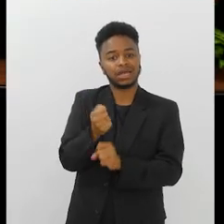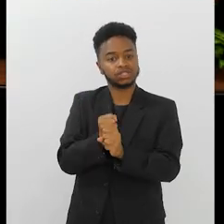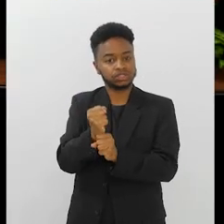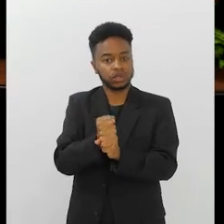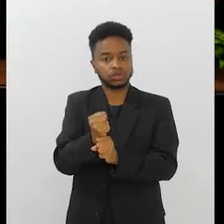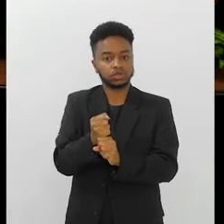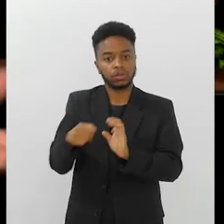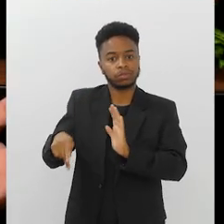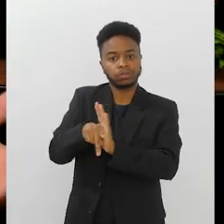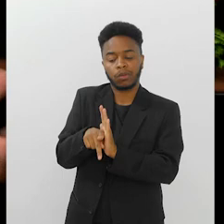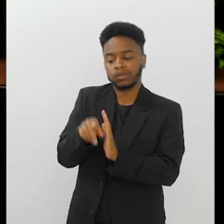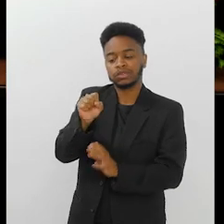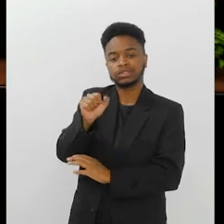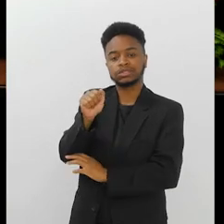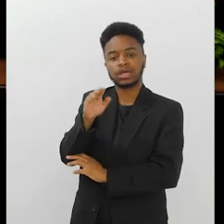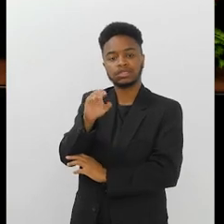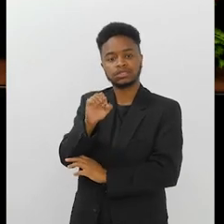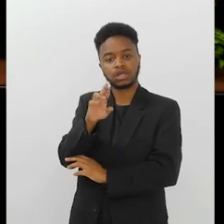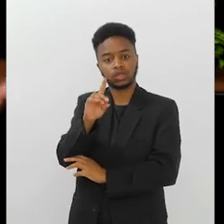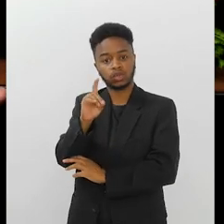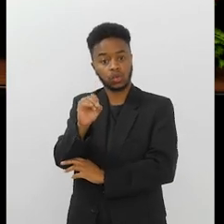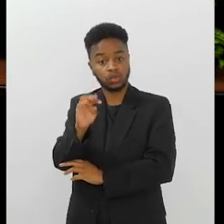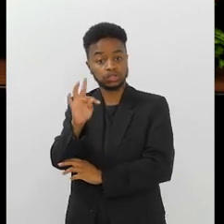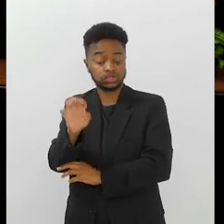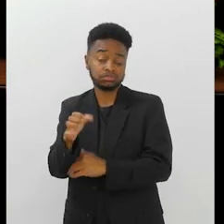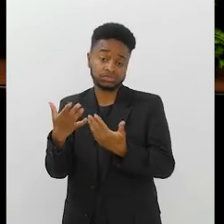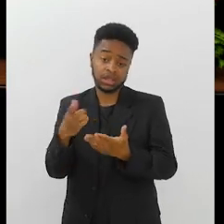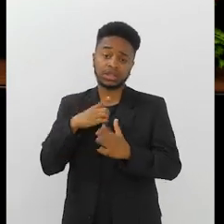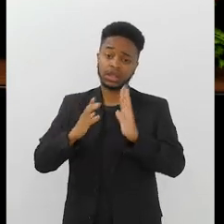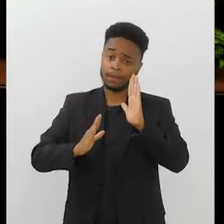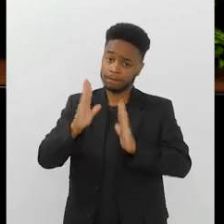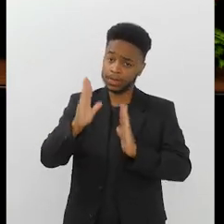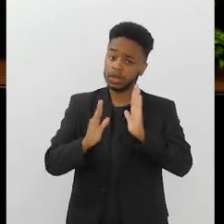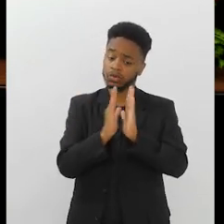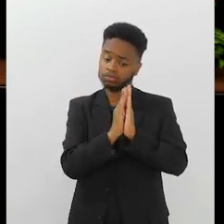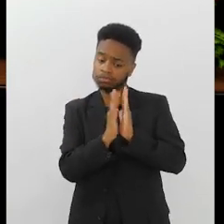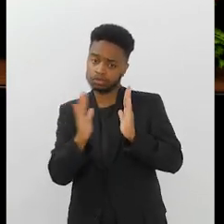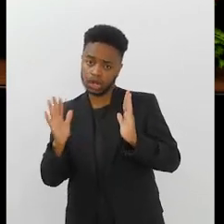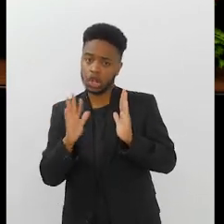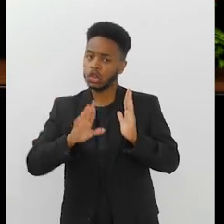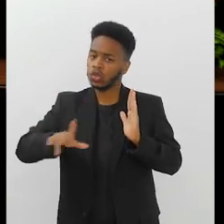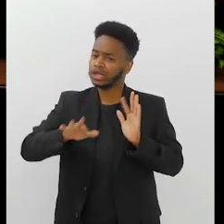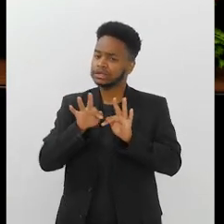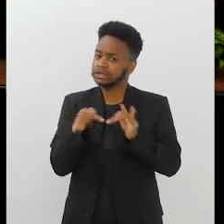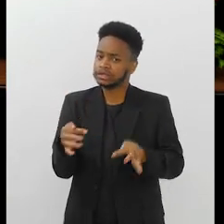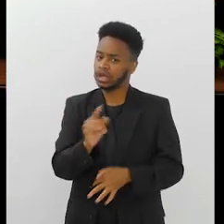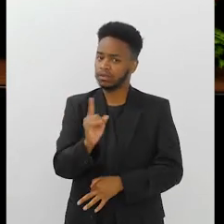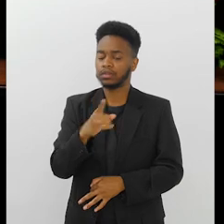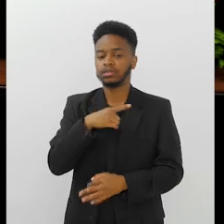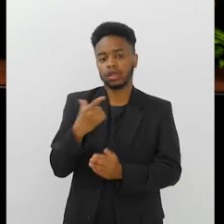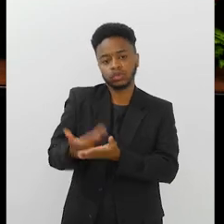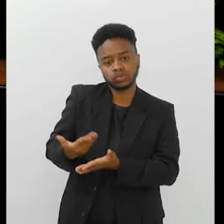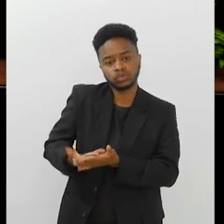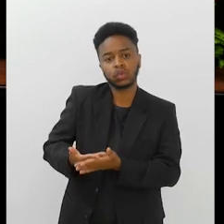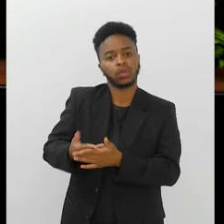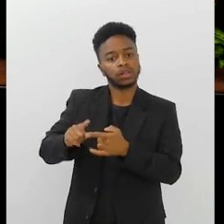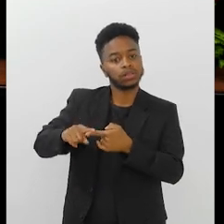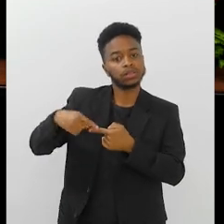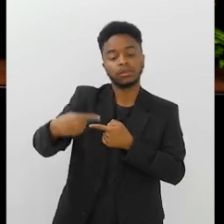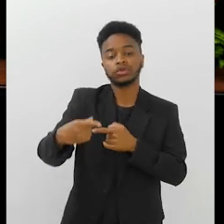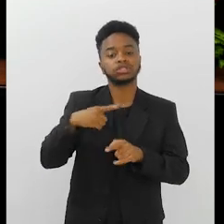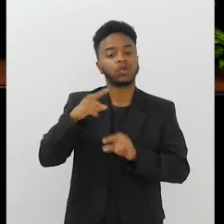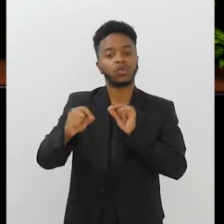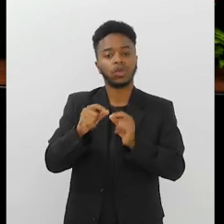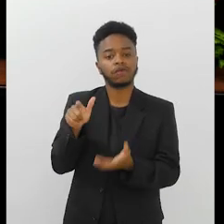com do 3 um mês 5 meses 6 anos não é simplesmente isso existe toda uma formação é partir dessa formação